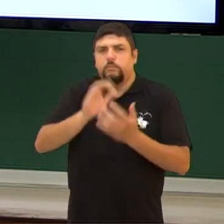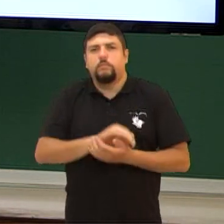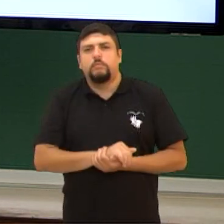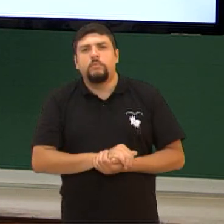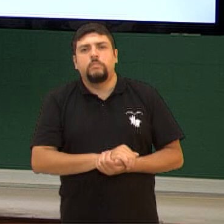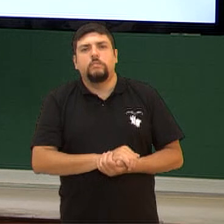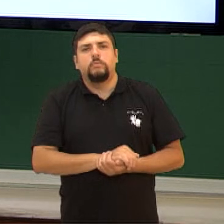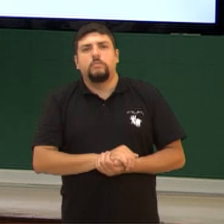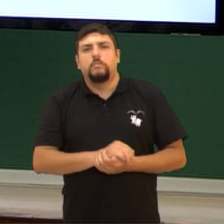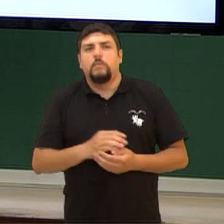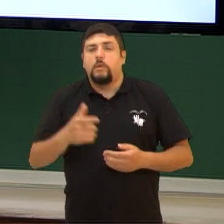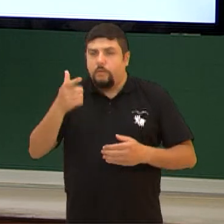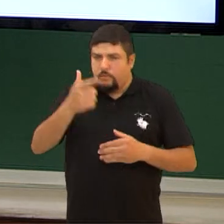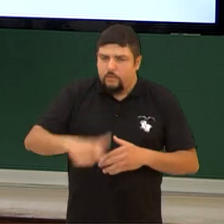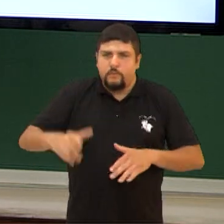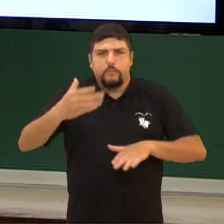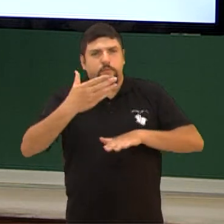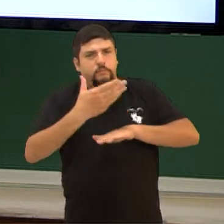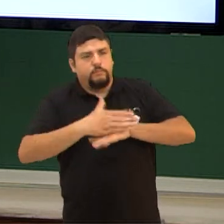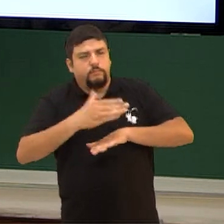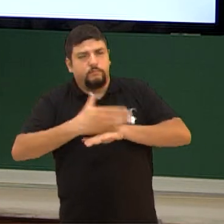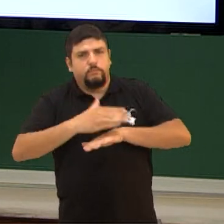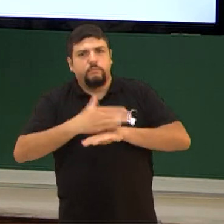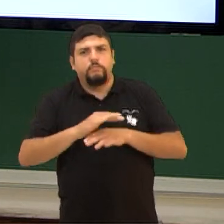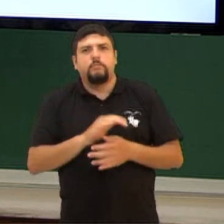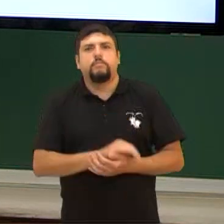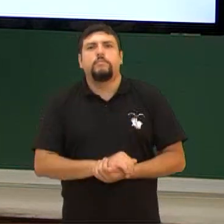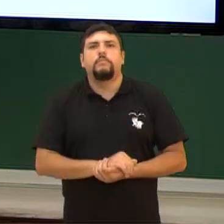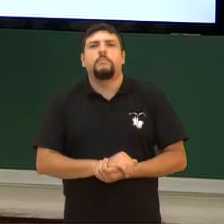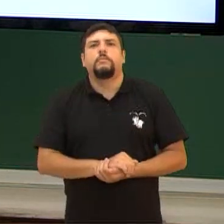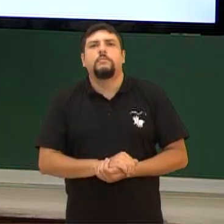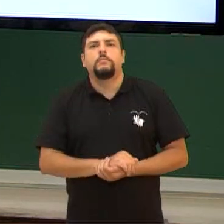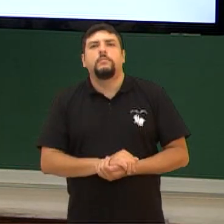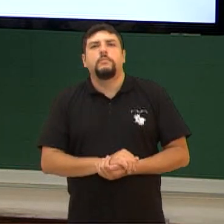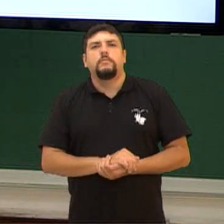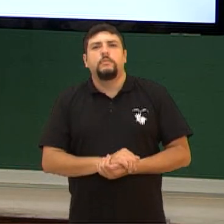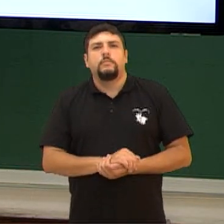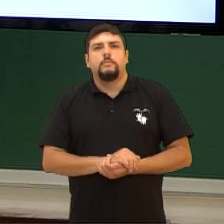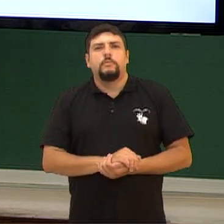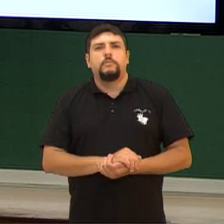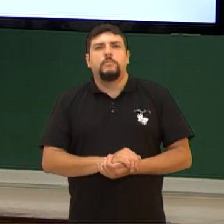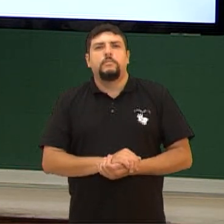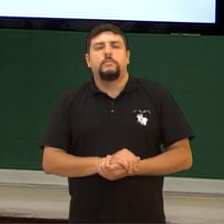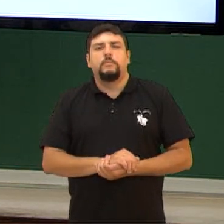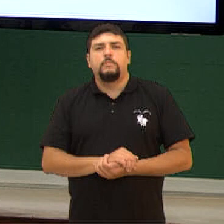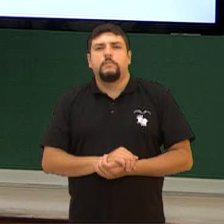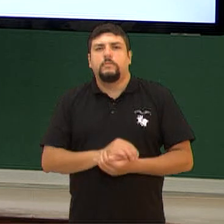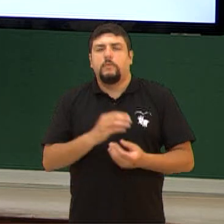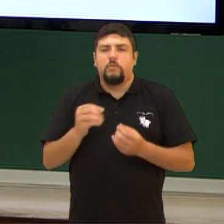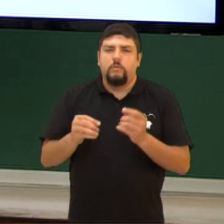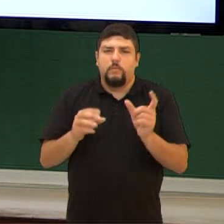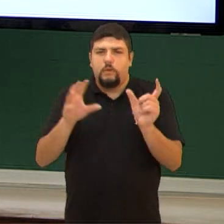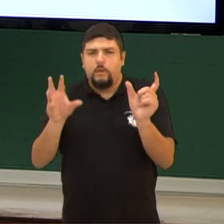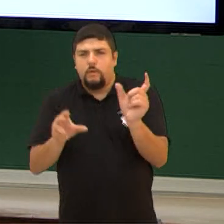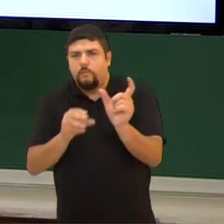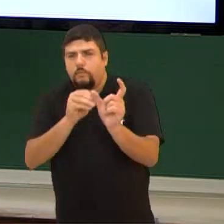Então, vamos praticar mais. Number three. Um pouco mais aí falando de prefixos e